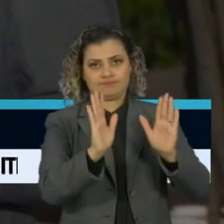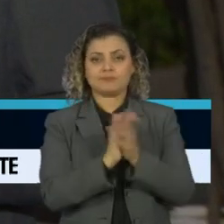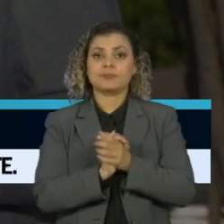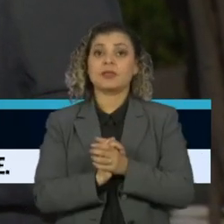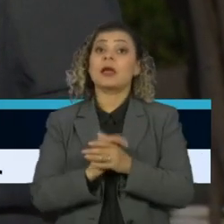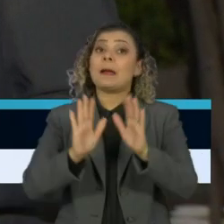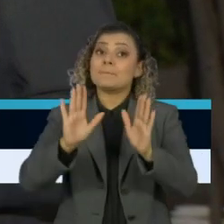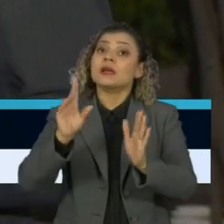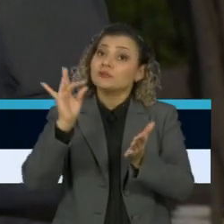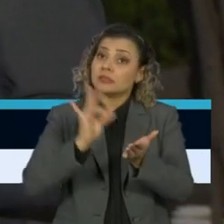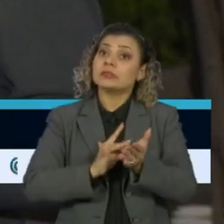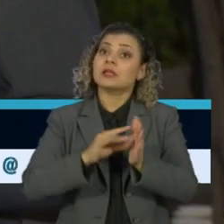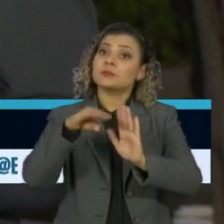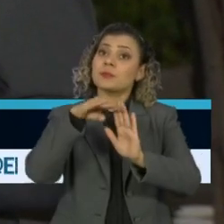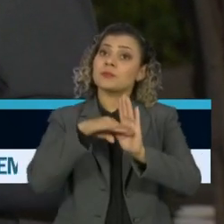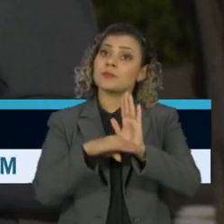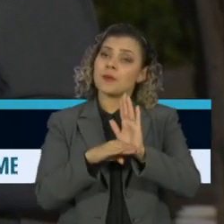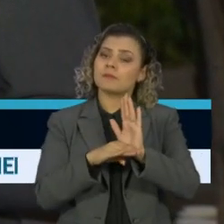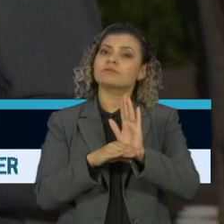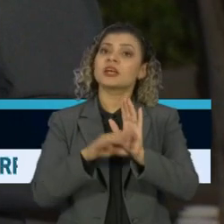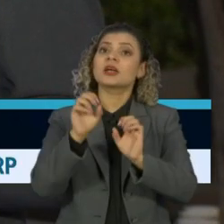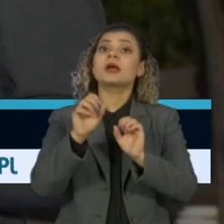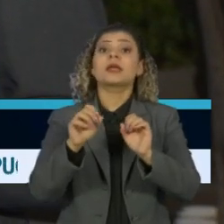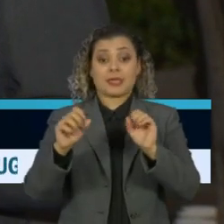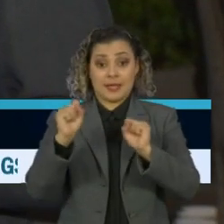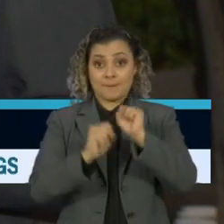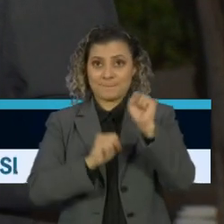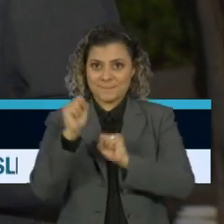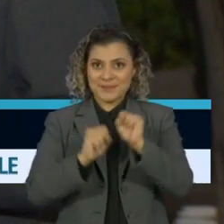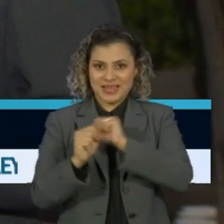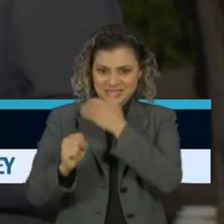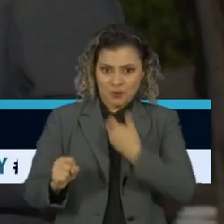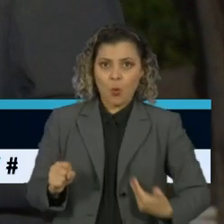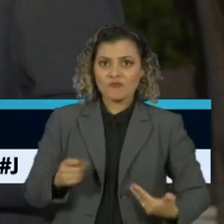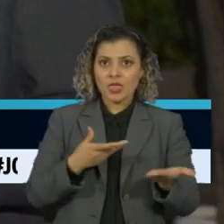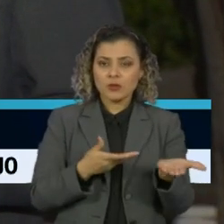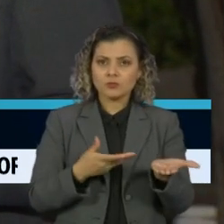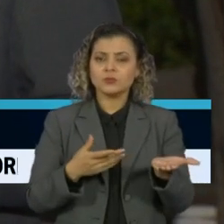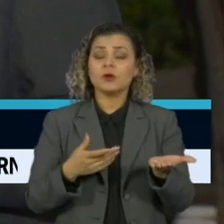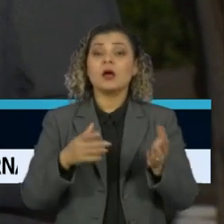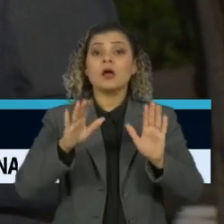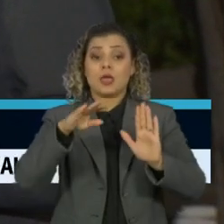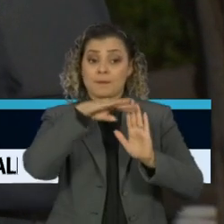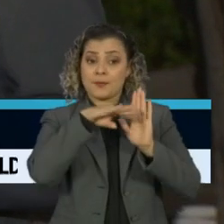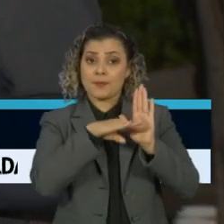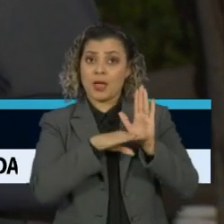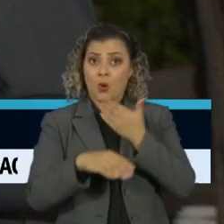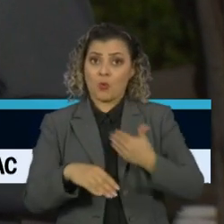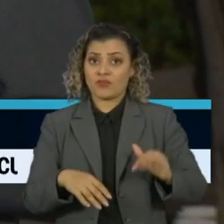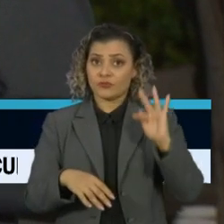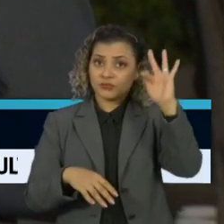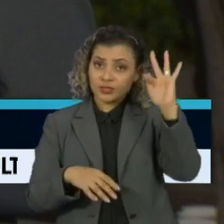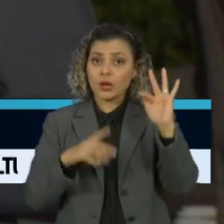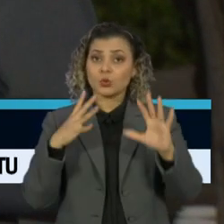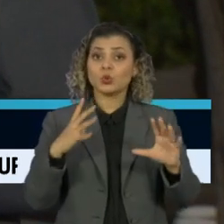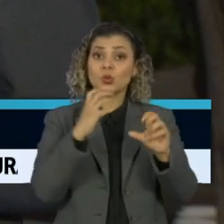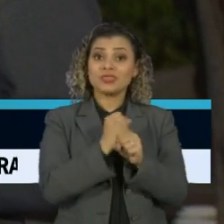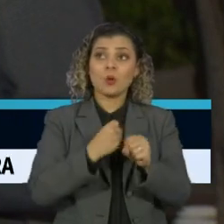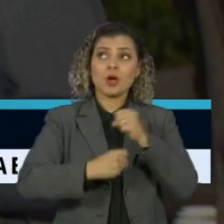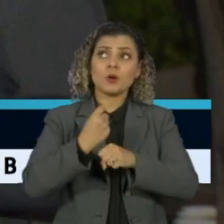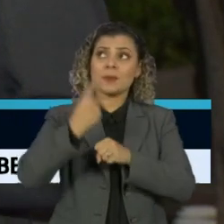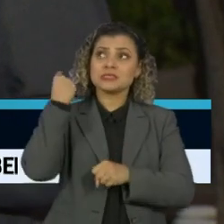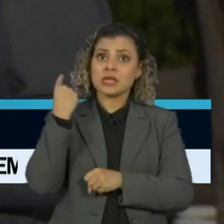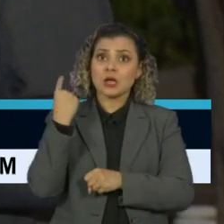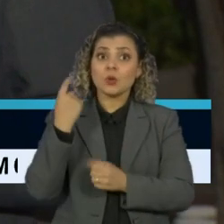o último boletim das estatais divulgado pelo Ministério da Economia, as empresas do governo federal somaram, no ano